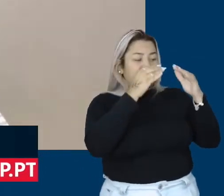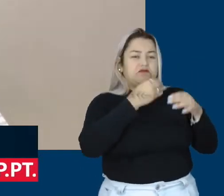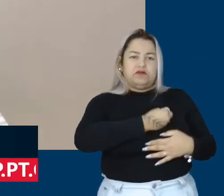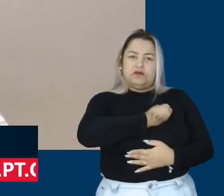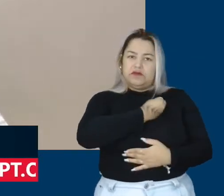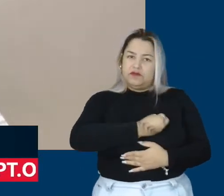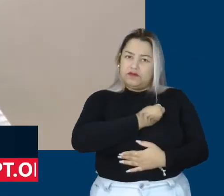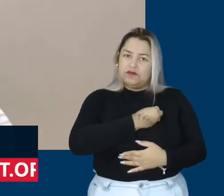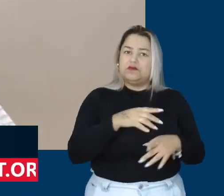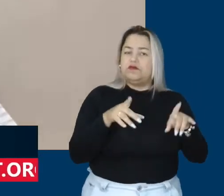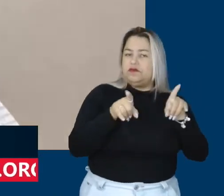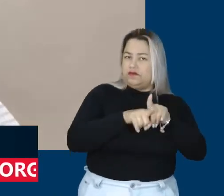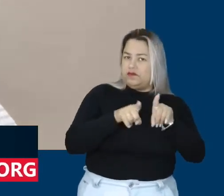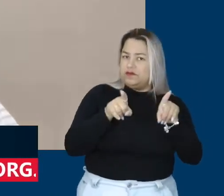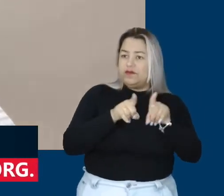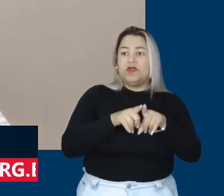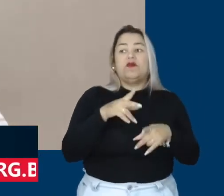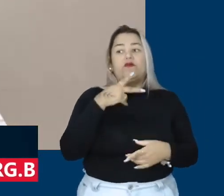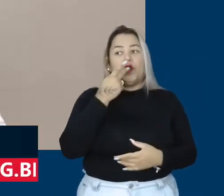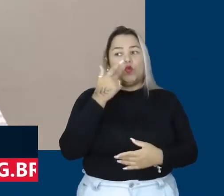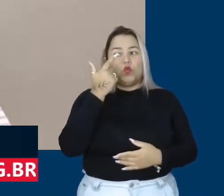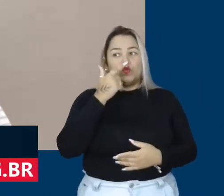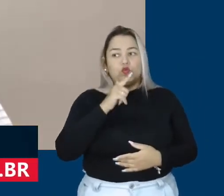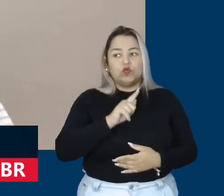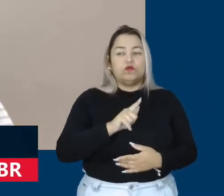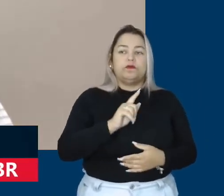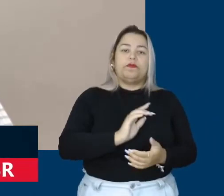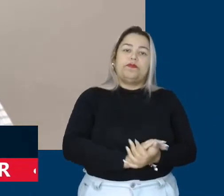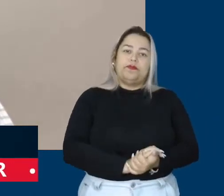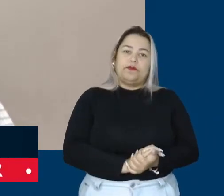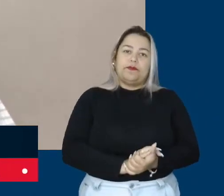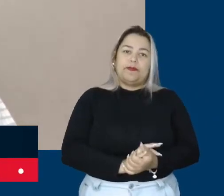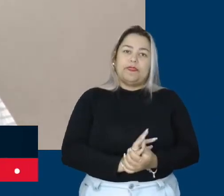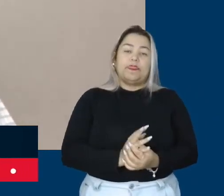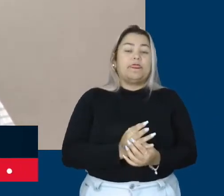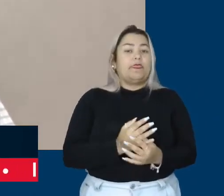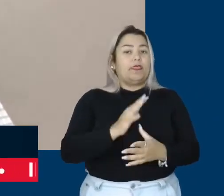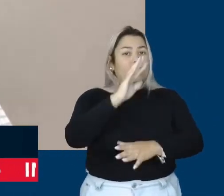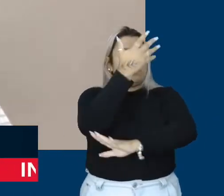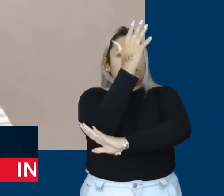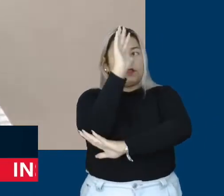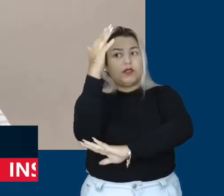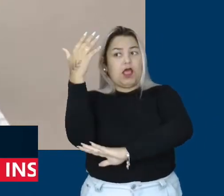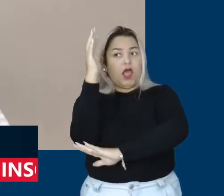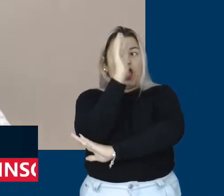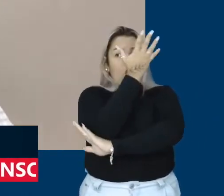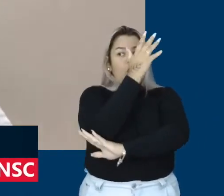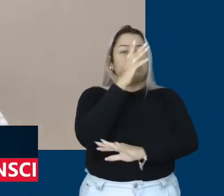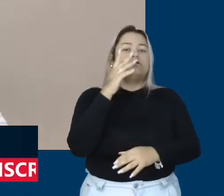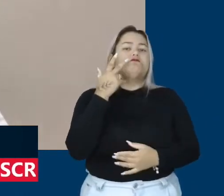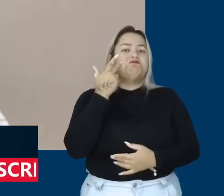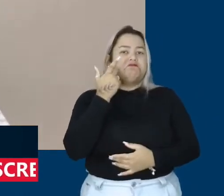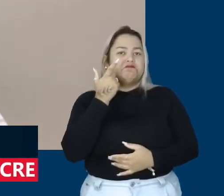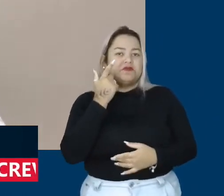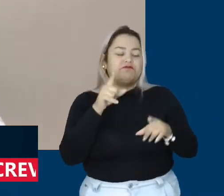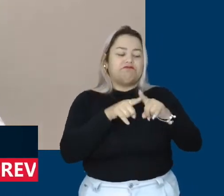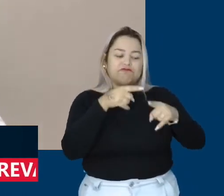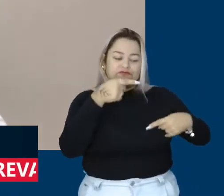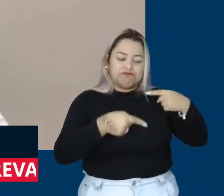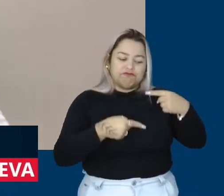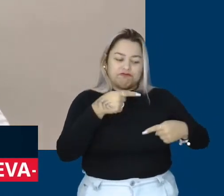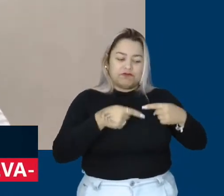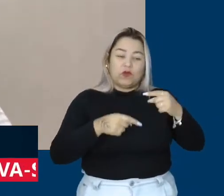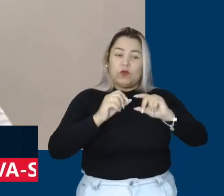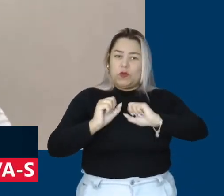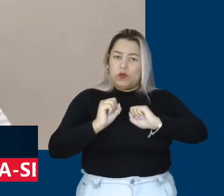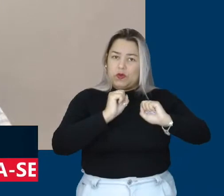um posicionamento, repito, não só pelo seu potencial ambiental, natural, mas pelas políticas que ele pode vir a